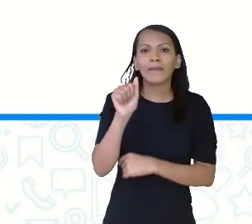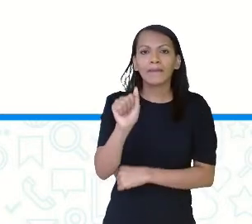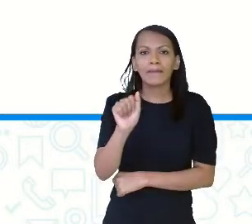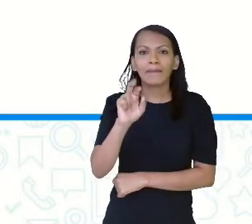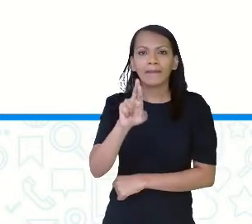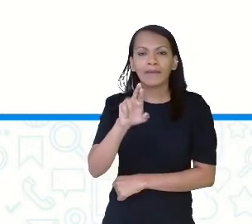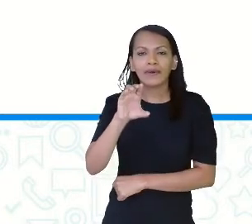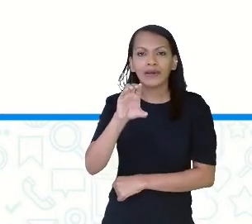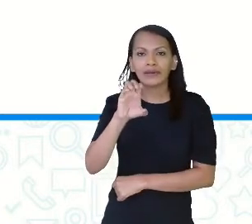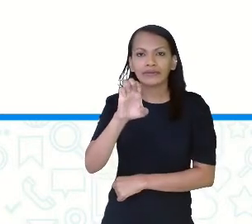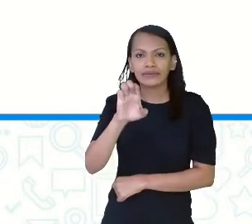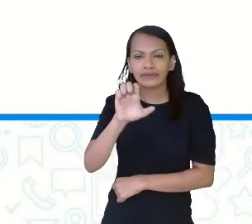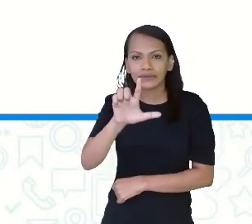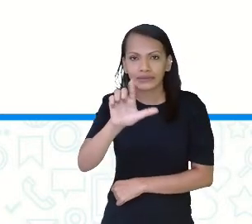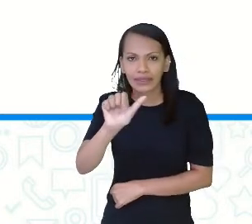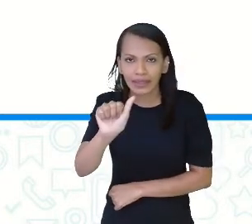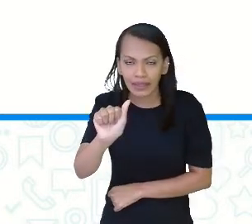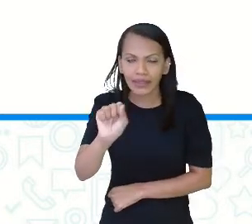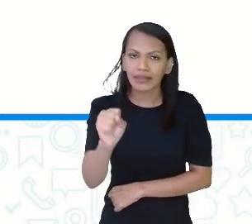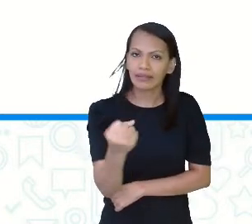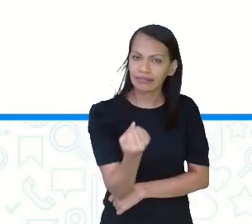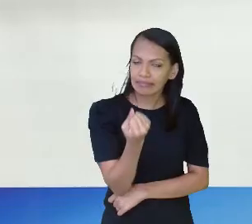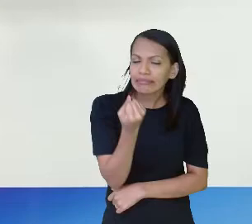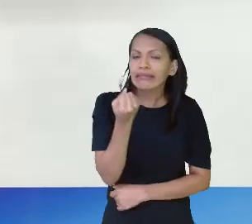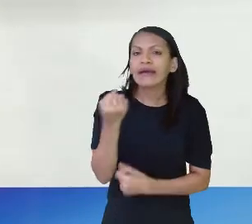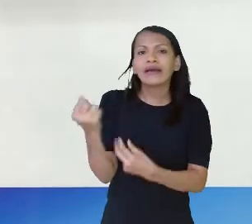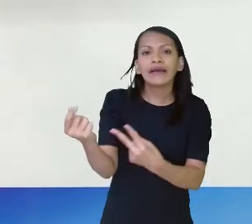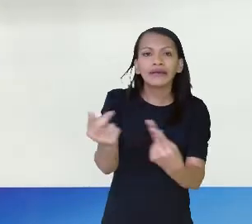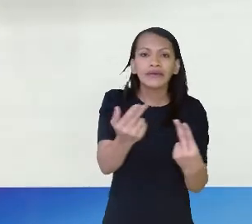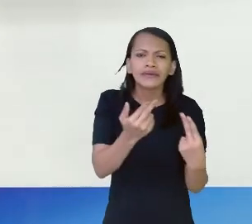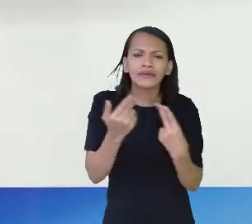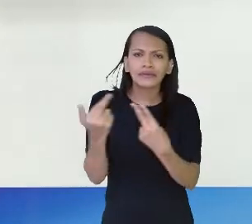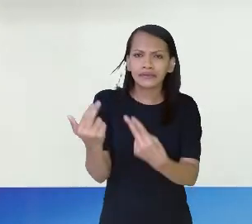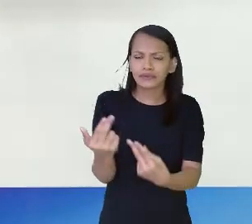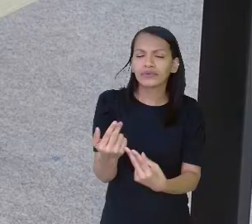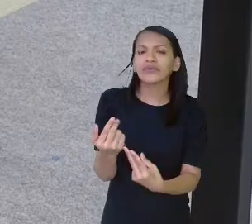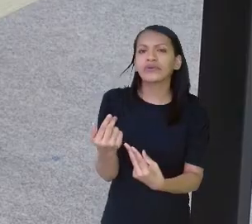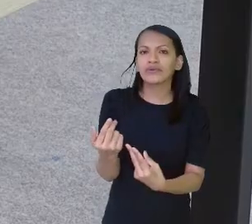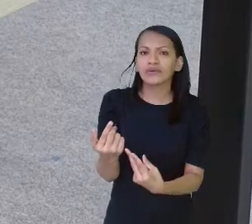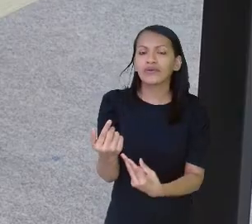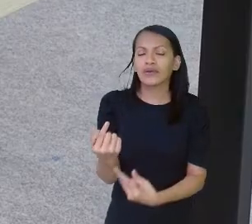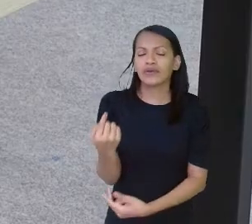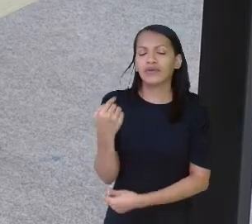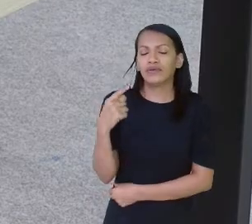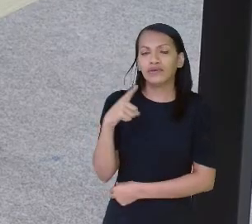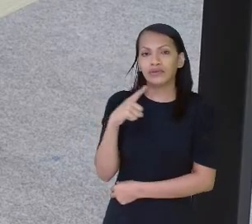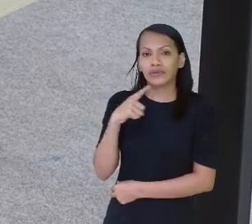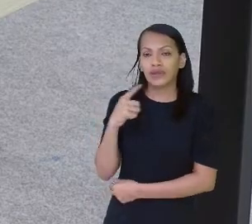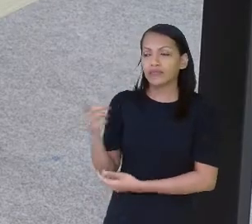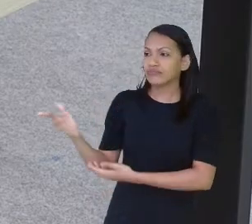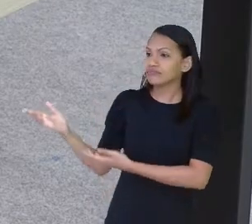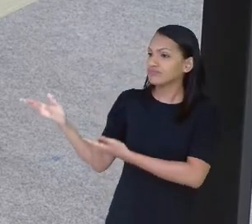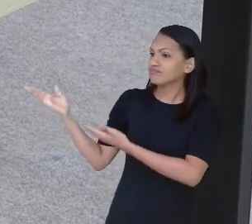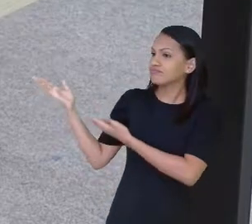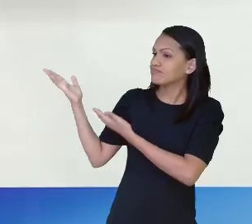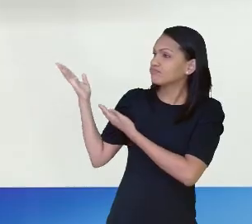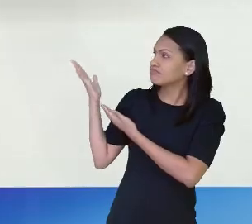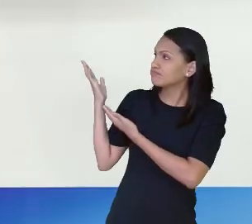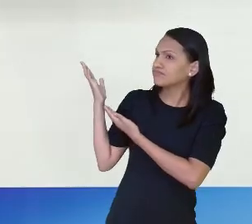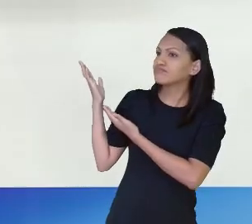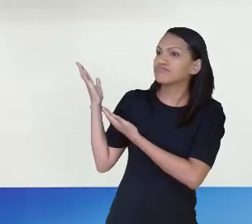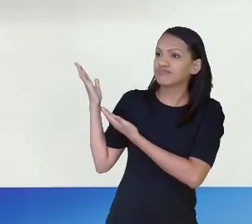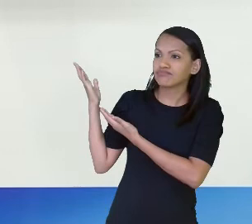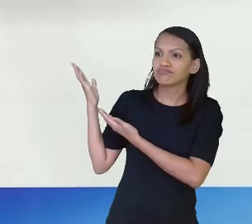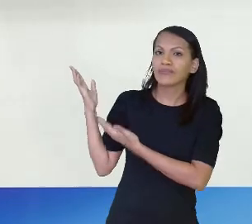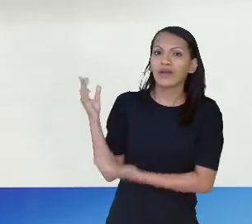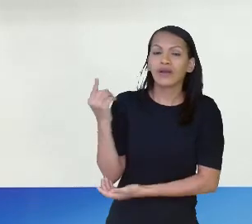de parcelas iguais. É como se eu tivesse aqui o meu tabuleiro. 1,